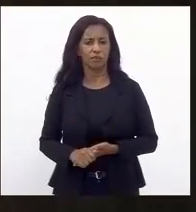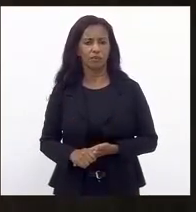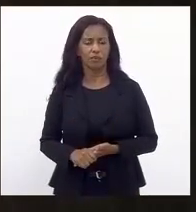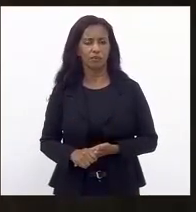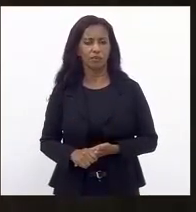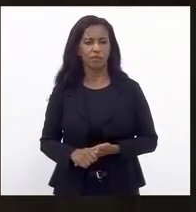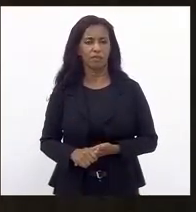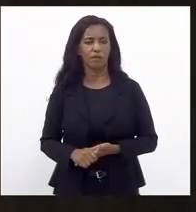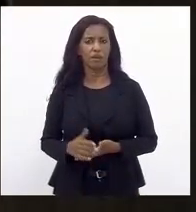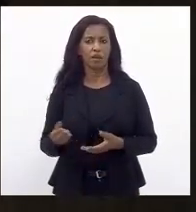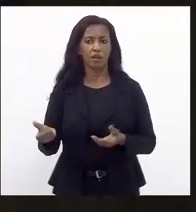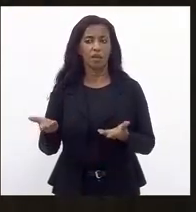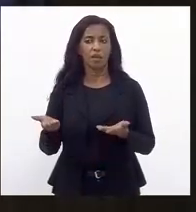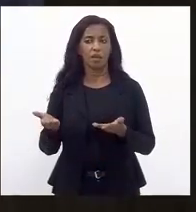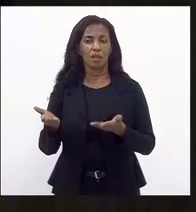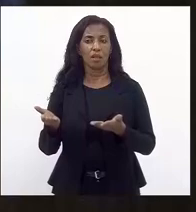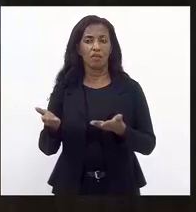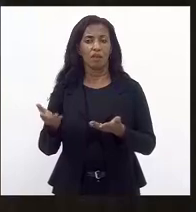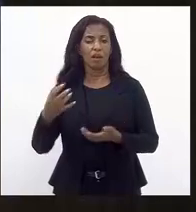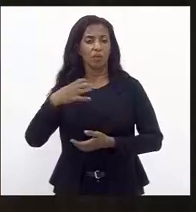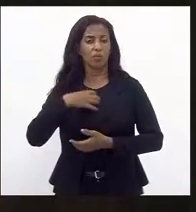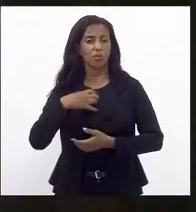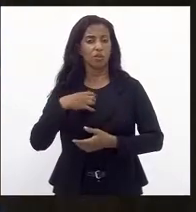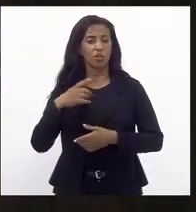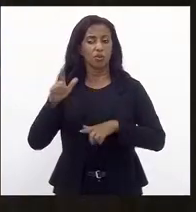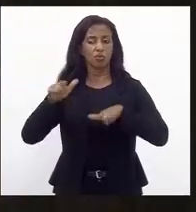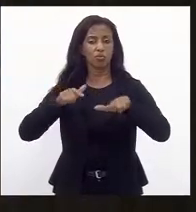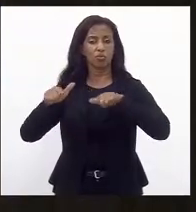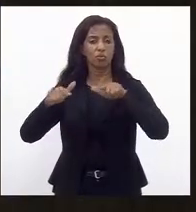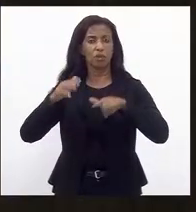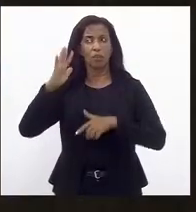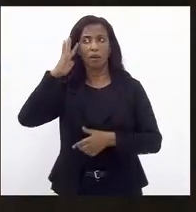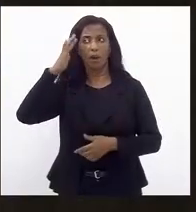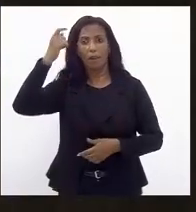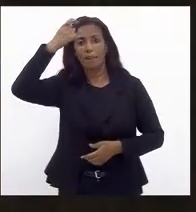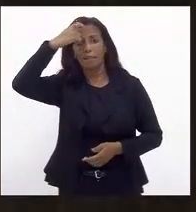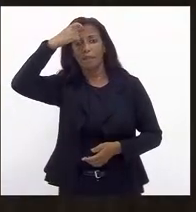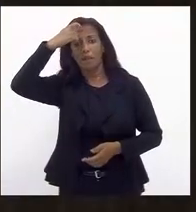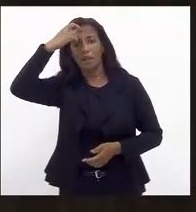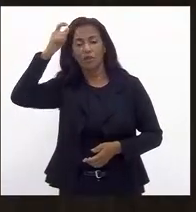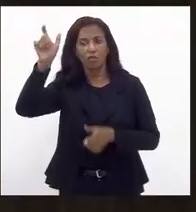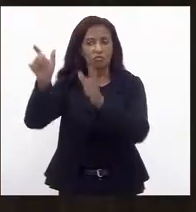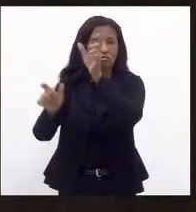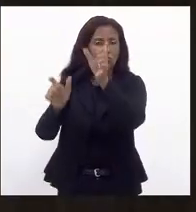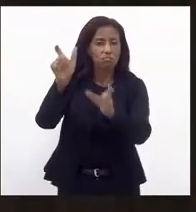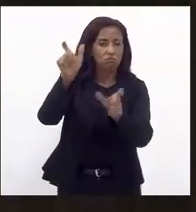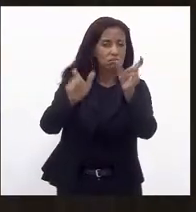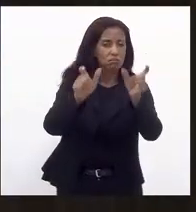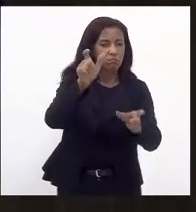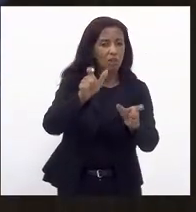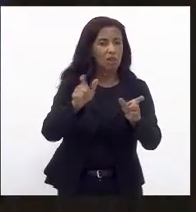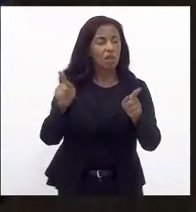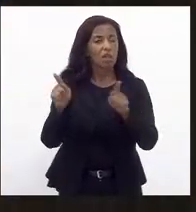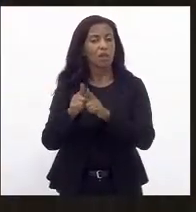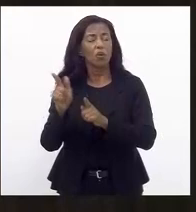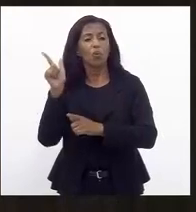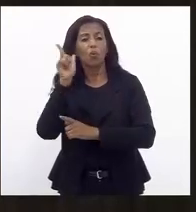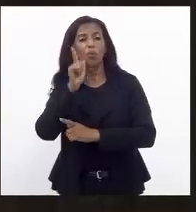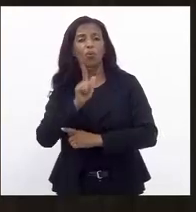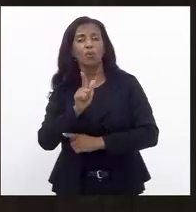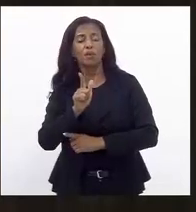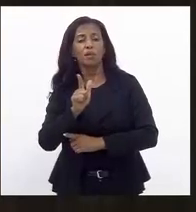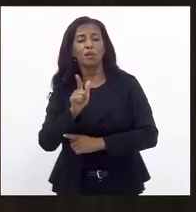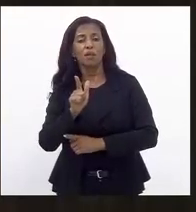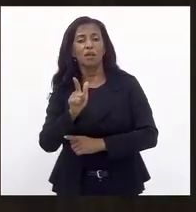subjetividades que vai no sentido de trabalhar o Imaginário das pessoas e tentar com isso ganhar